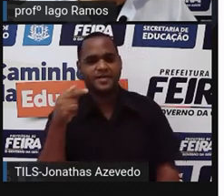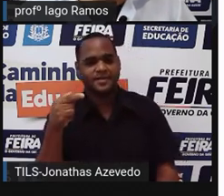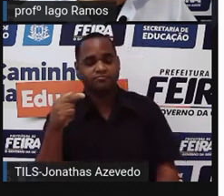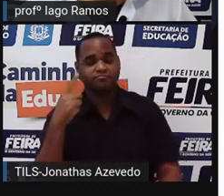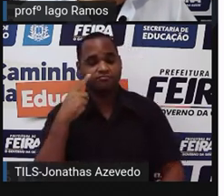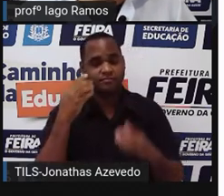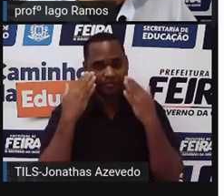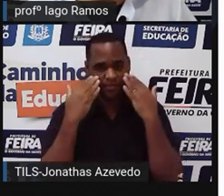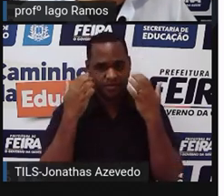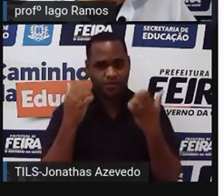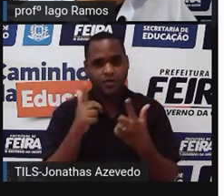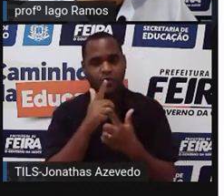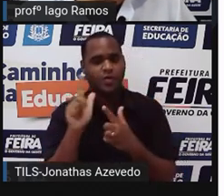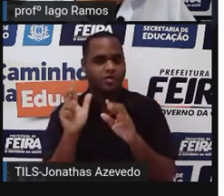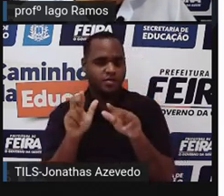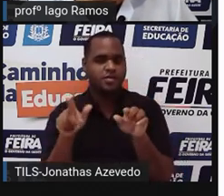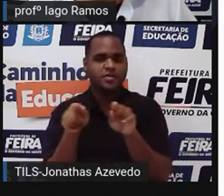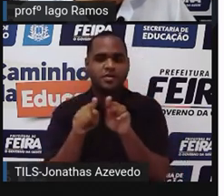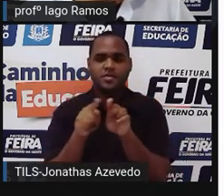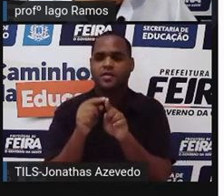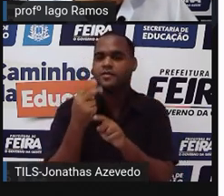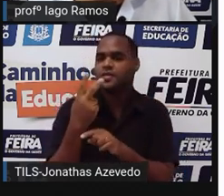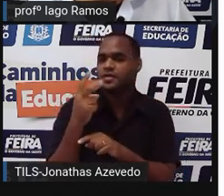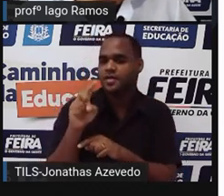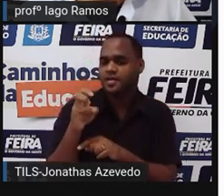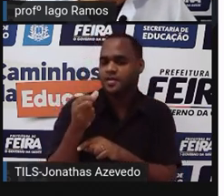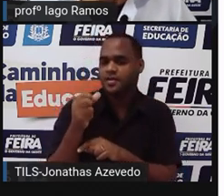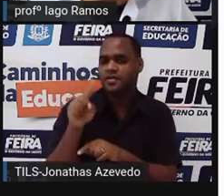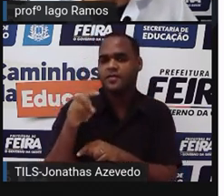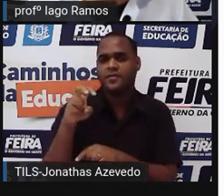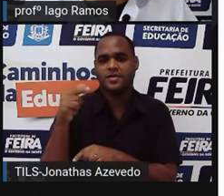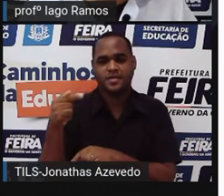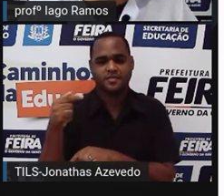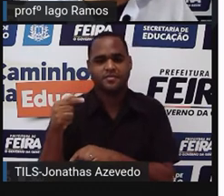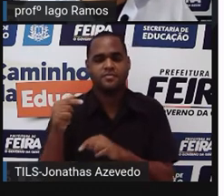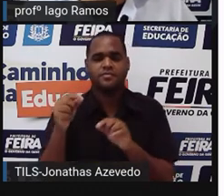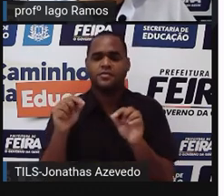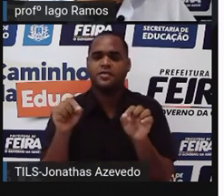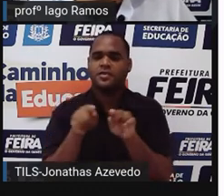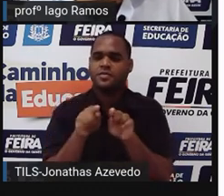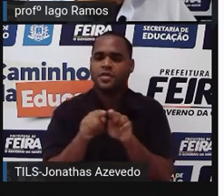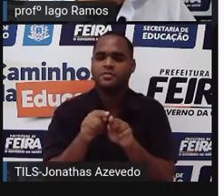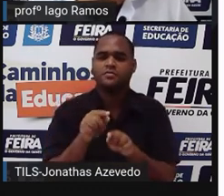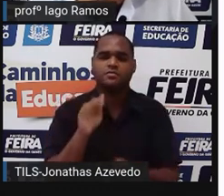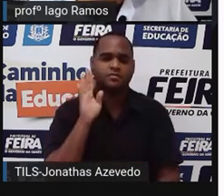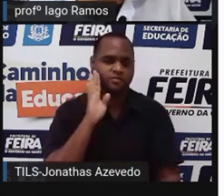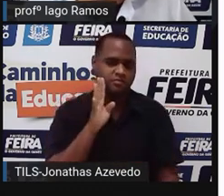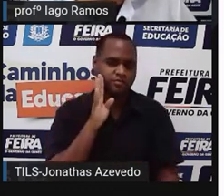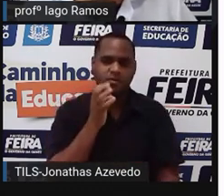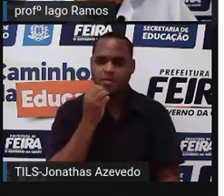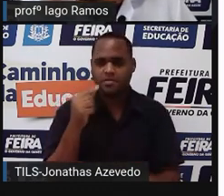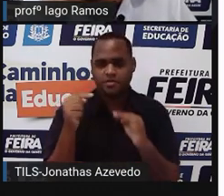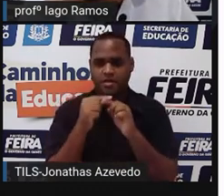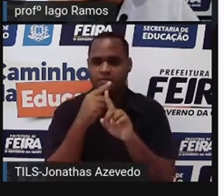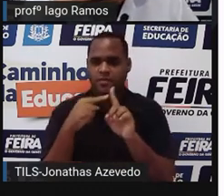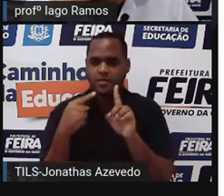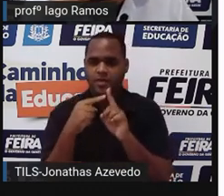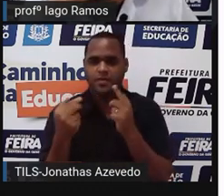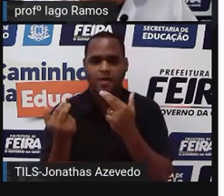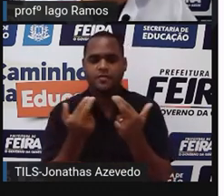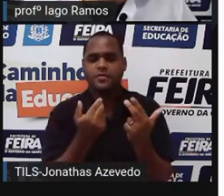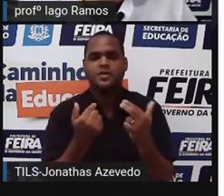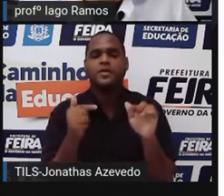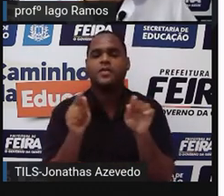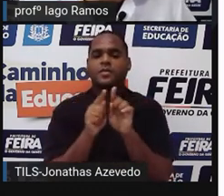corresponde a esse outro aqui, que também é 26,57. Tá bom? Então, são semelhantes, tá? Então, eu